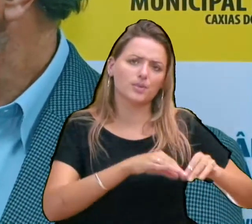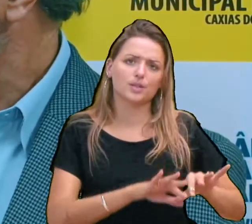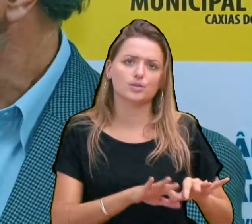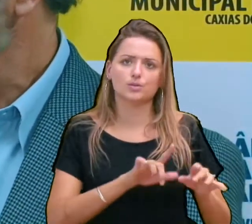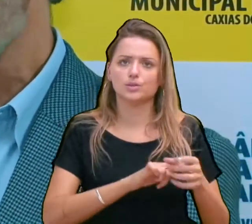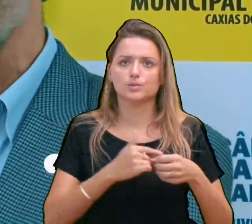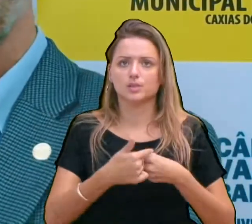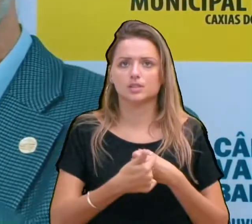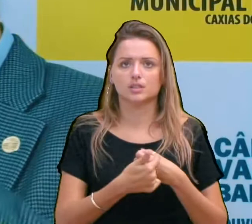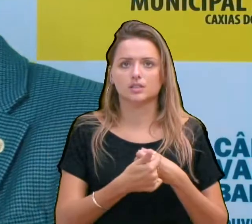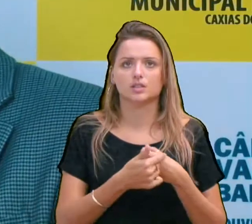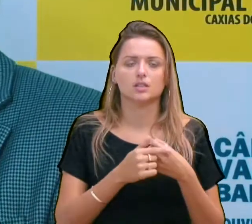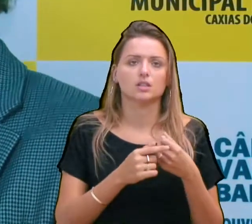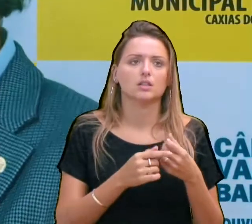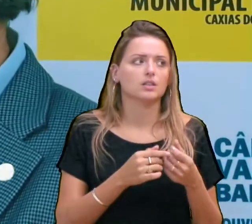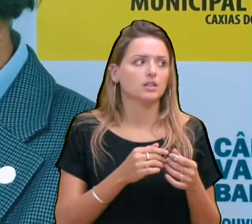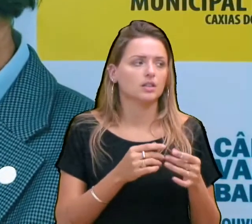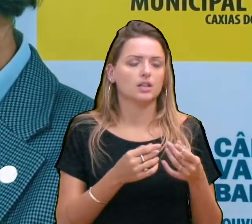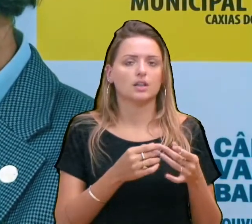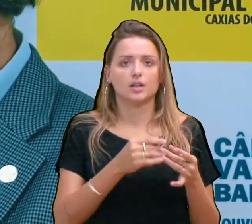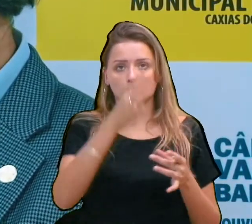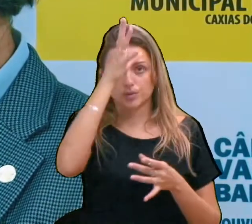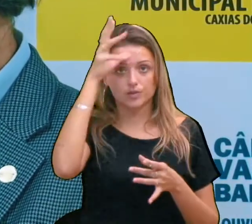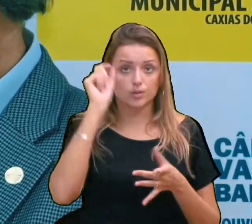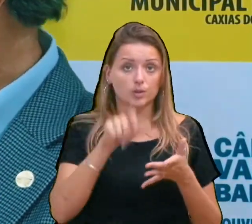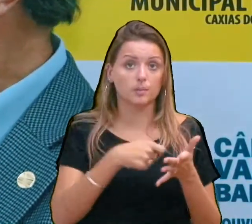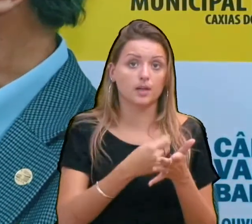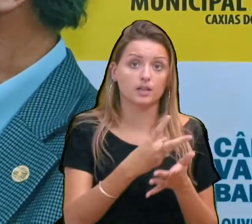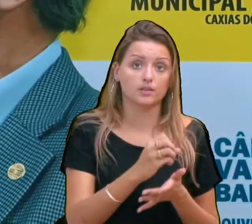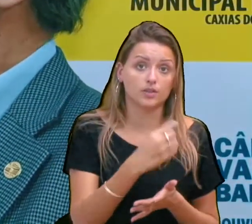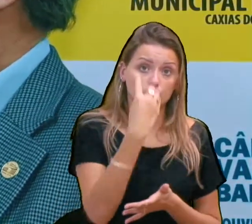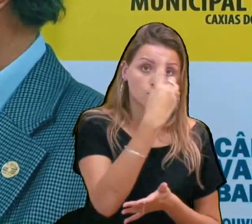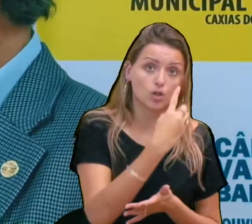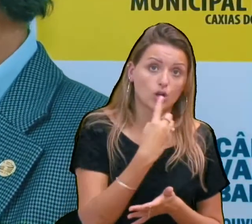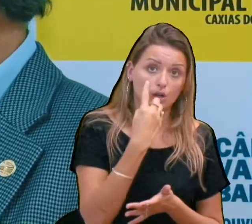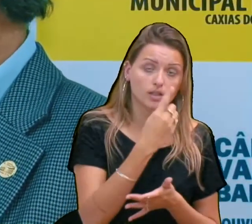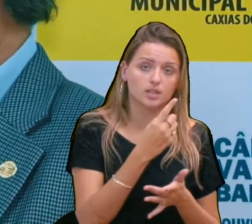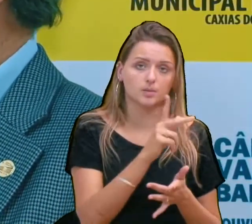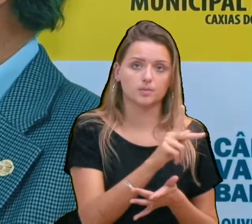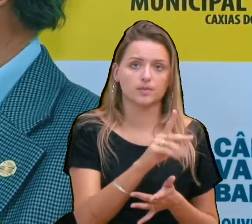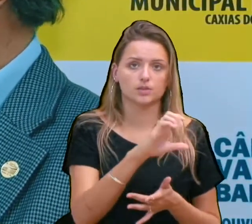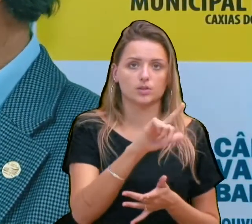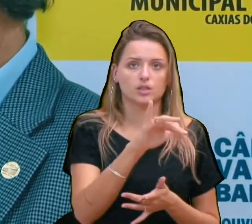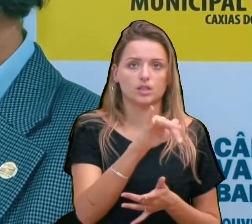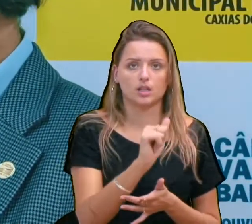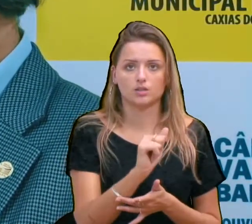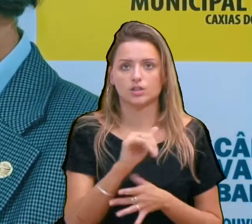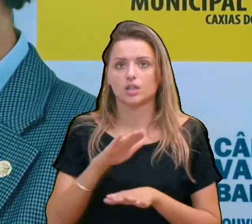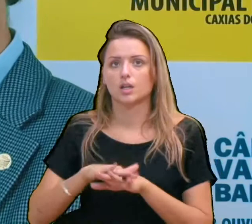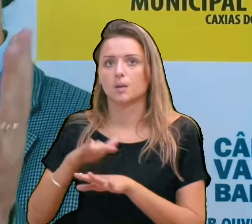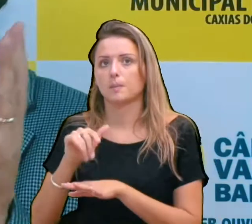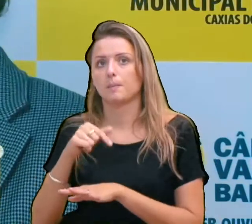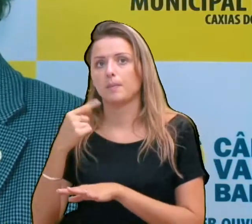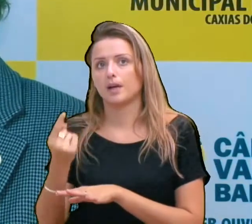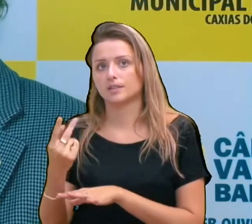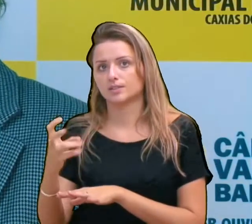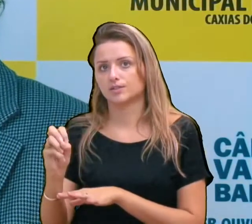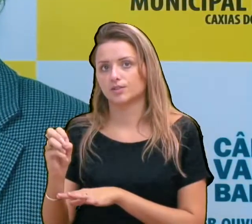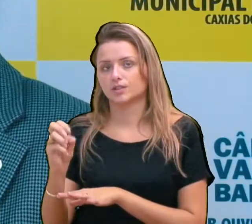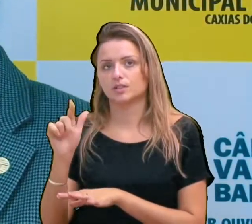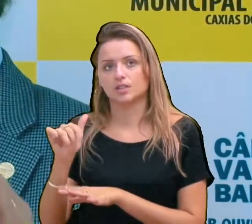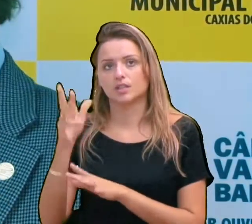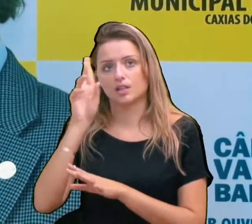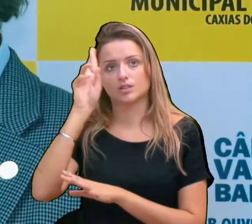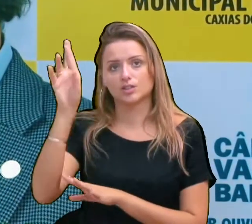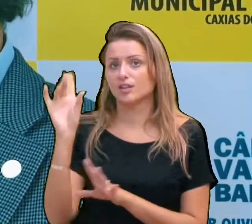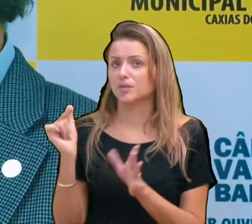município. O município paga as 20 horas para a professora Cláudia, e o Estado paga mais 20 horas para a professora Cláudia, e ela é